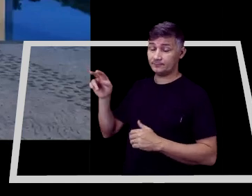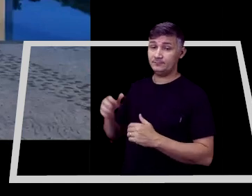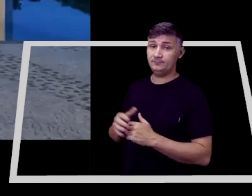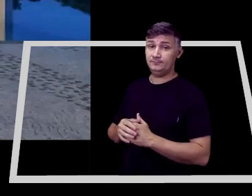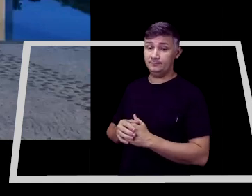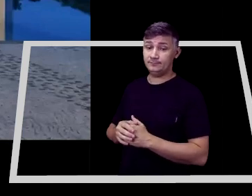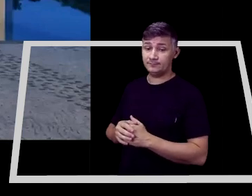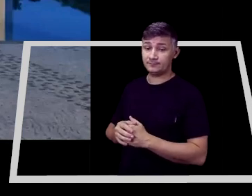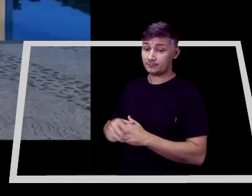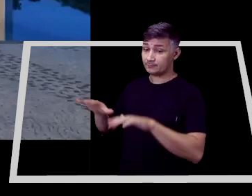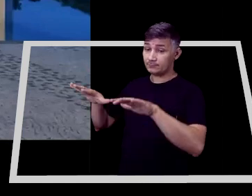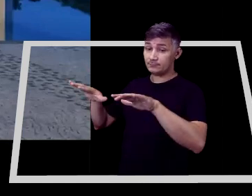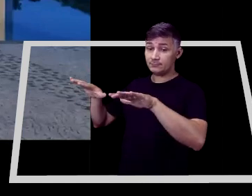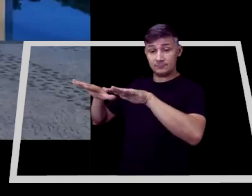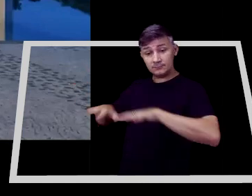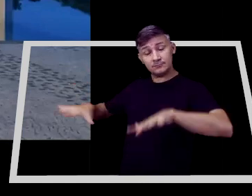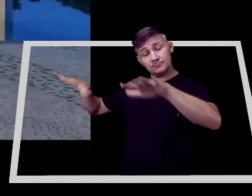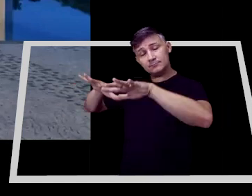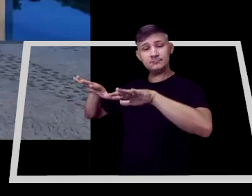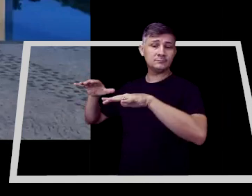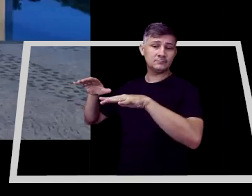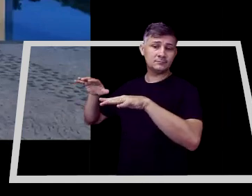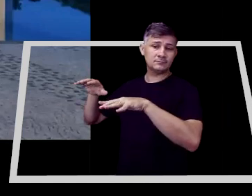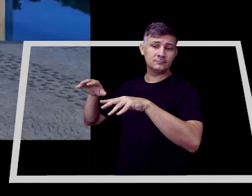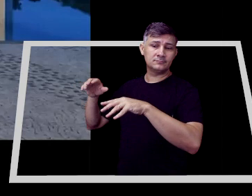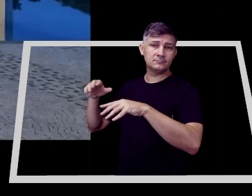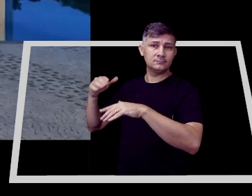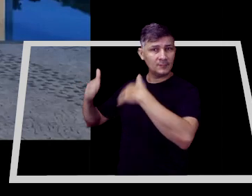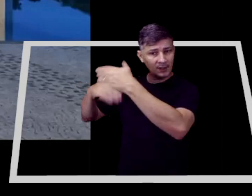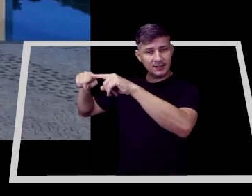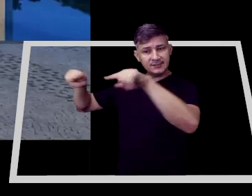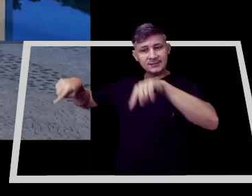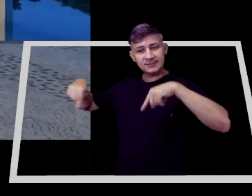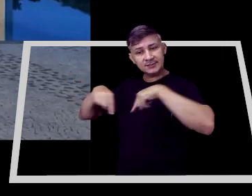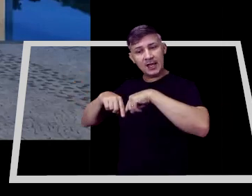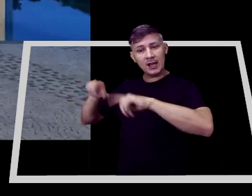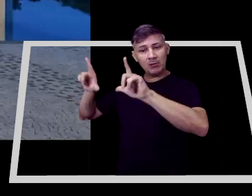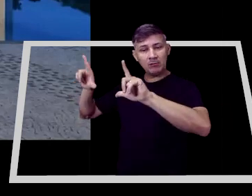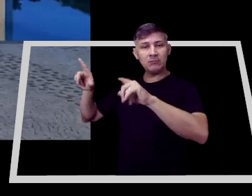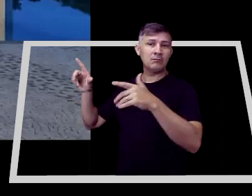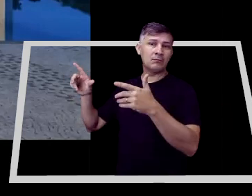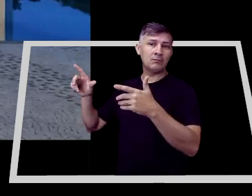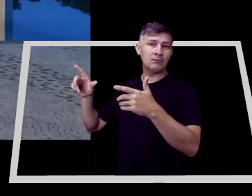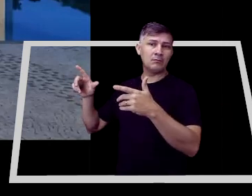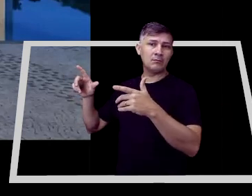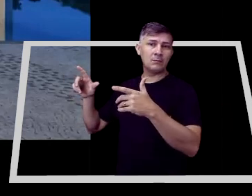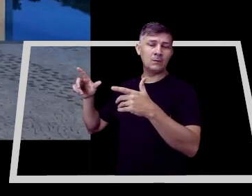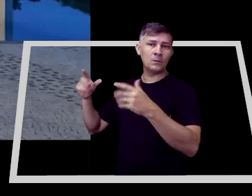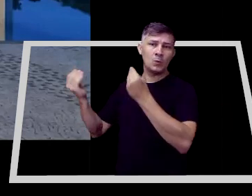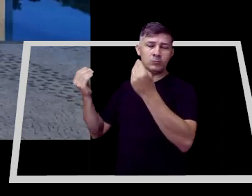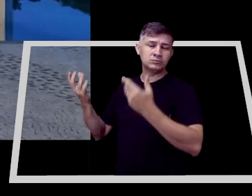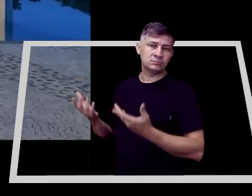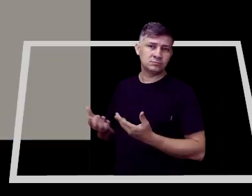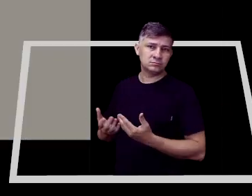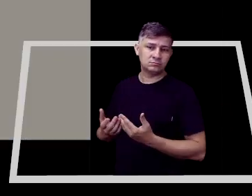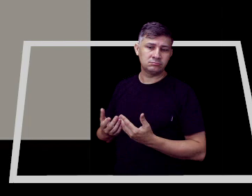dessa inversão também, né, dessa hora, da sala também funcionando um pouco como uma